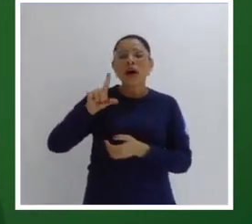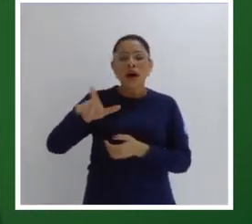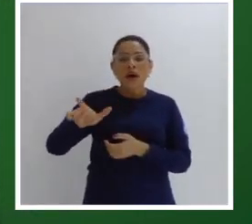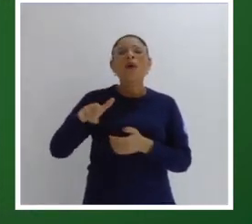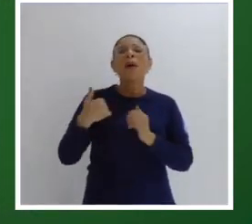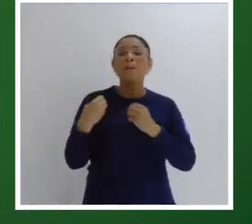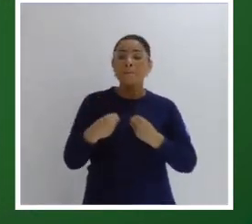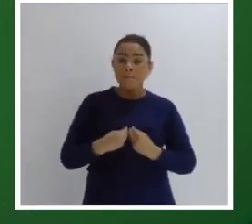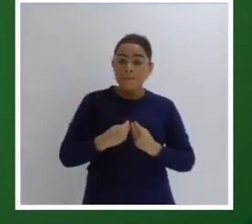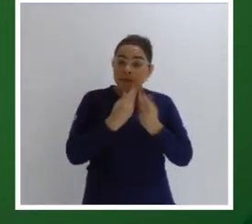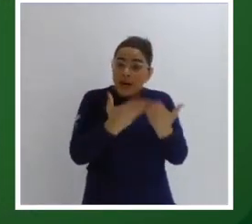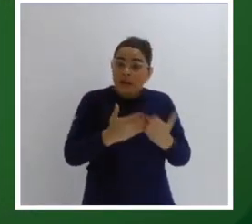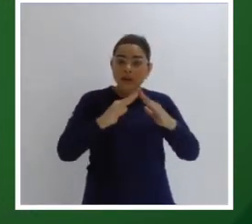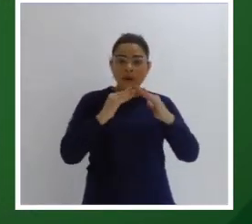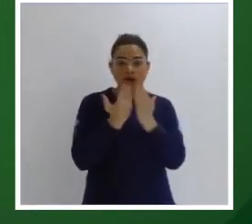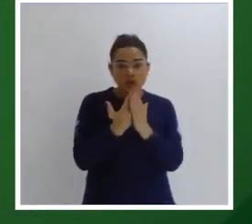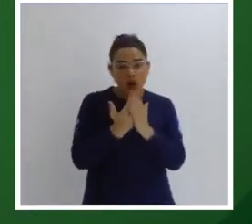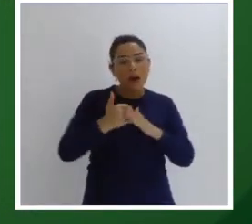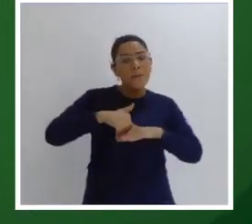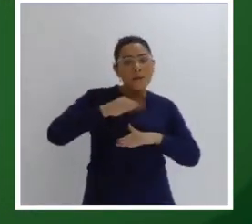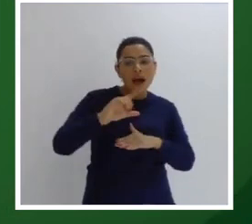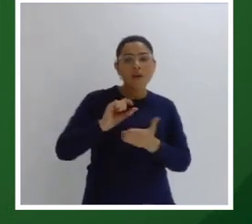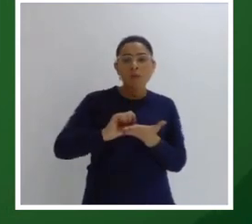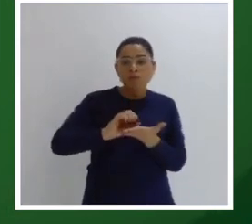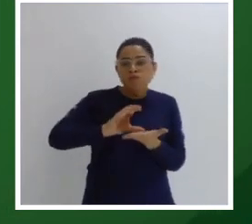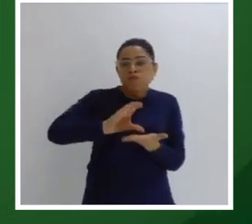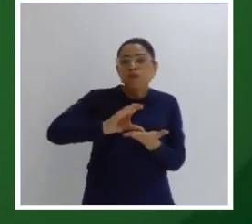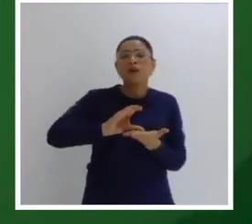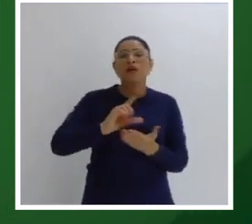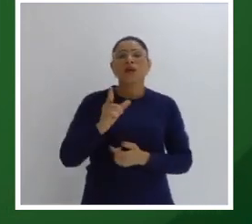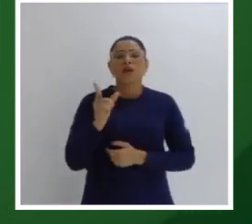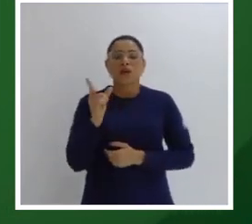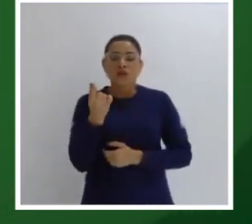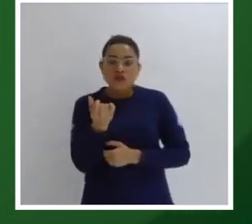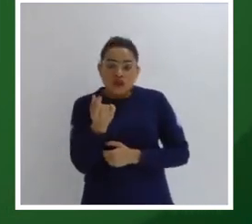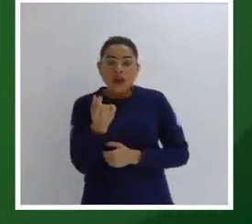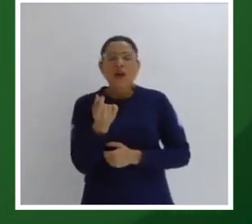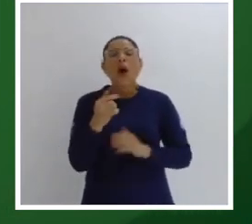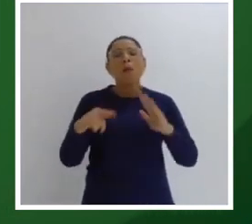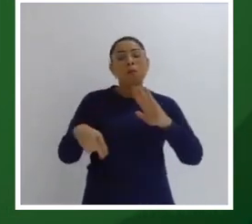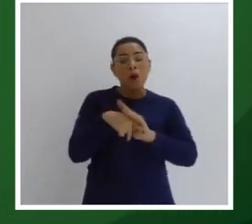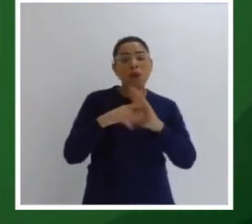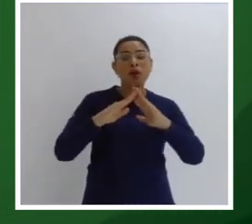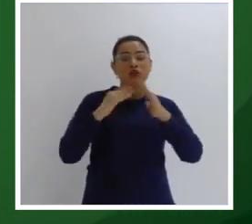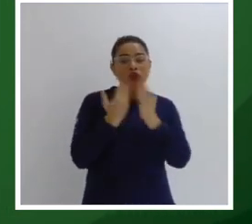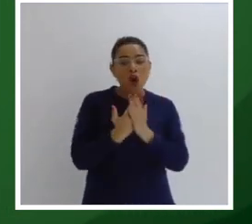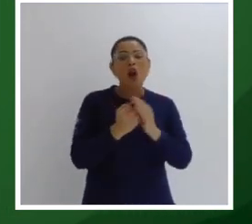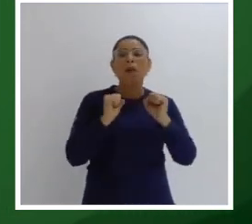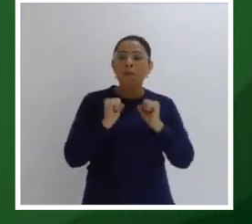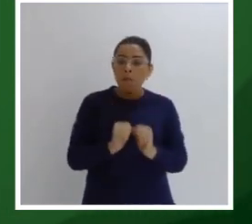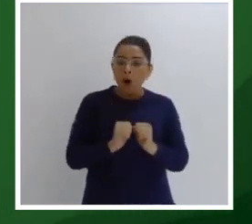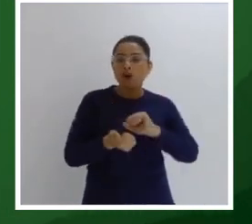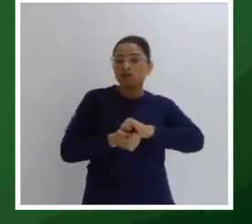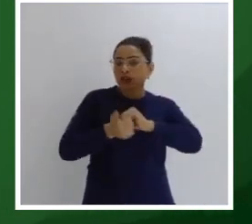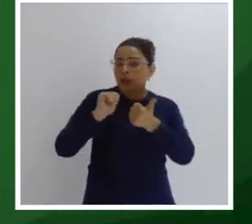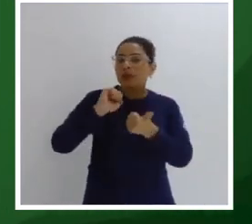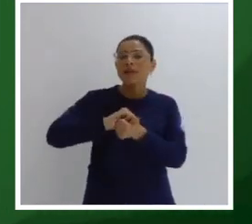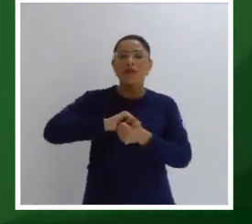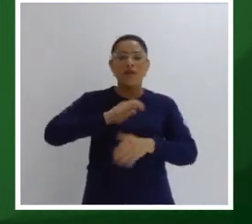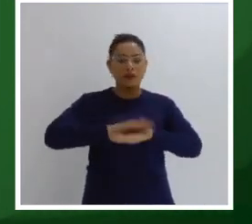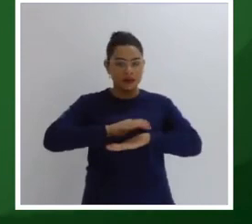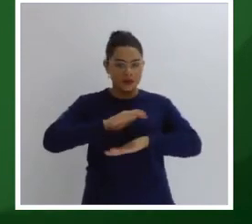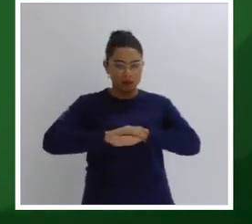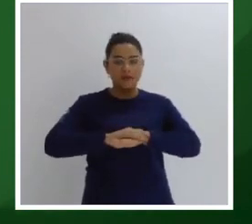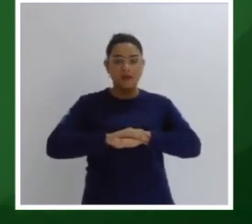para as escolas um volume maior de dinheiro então a própria escola pode fazer as adequações a gente